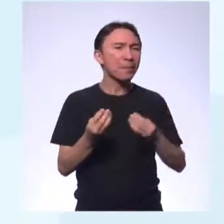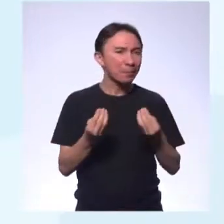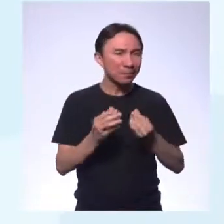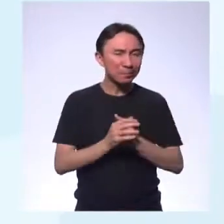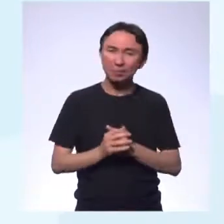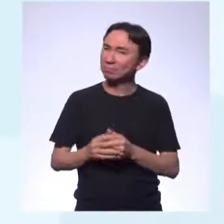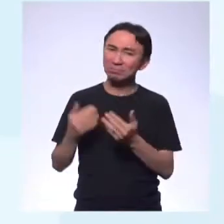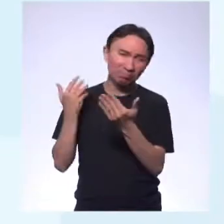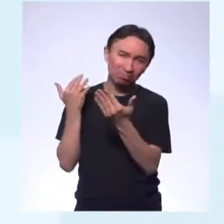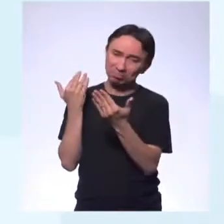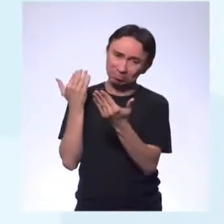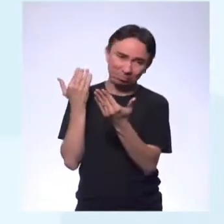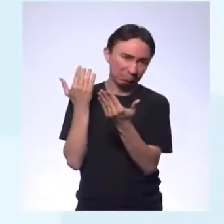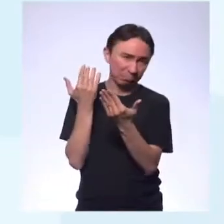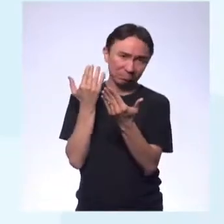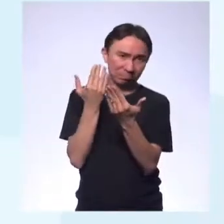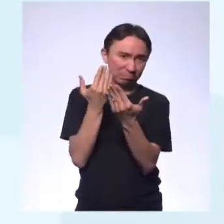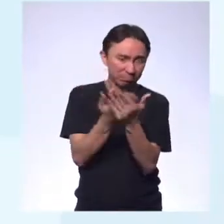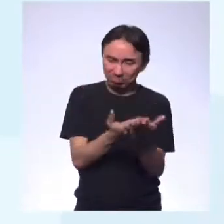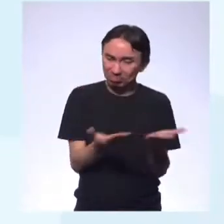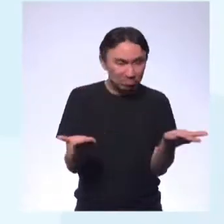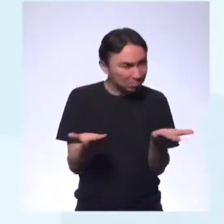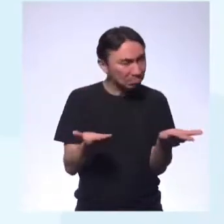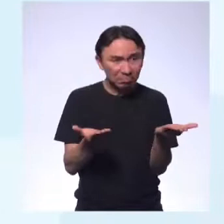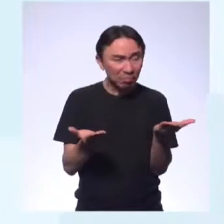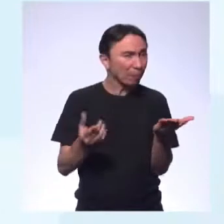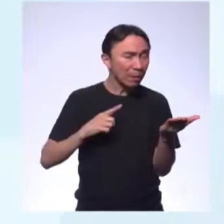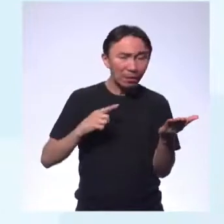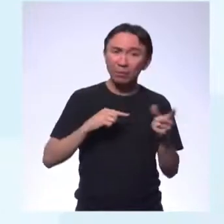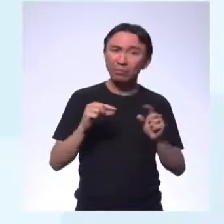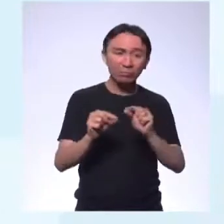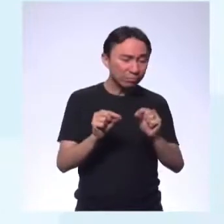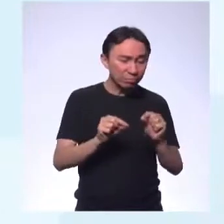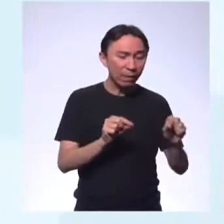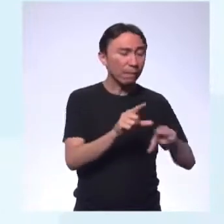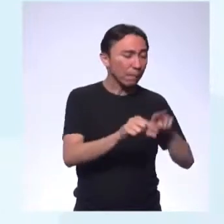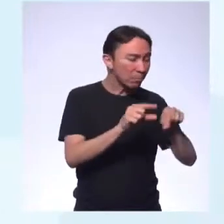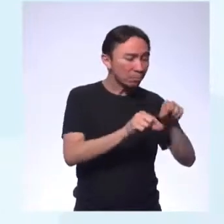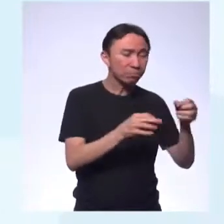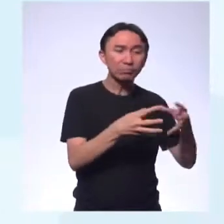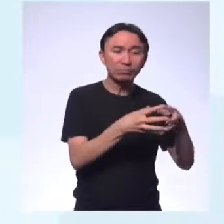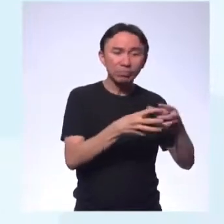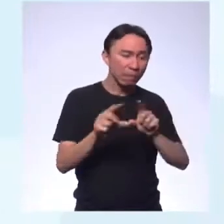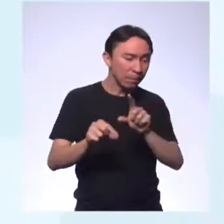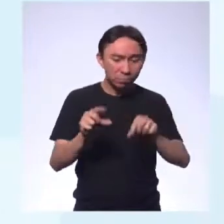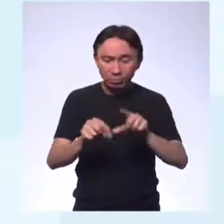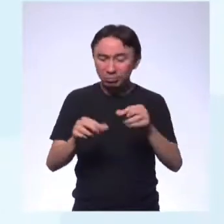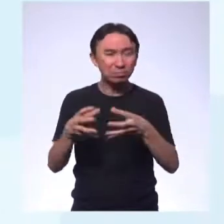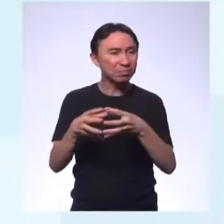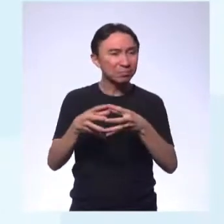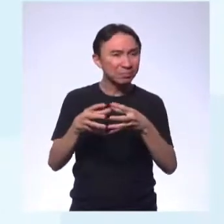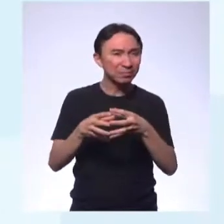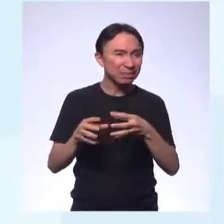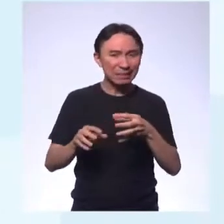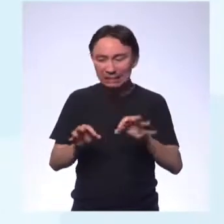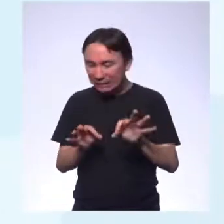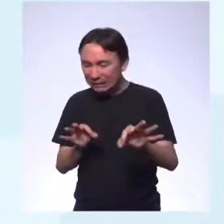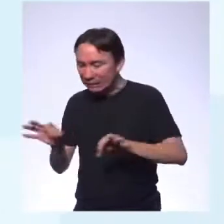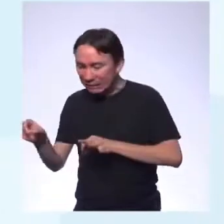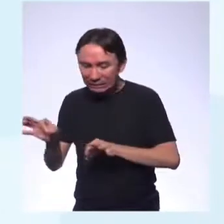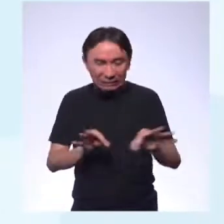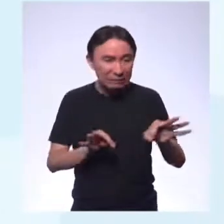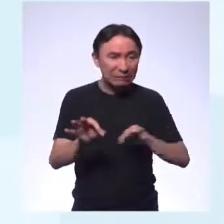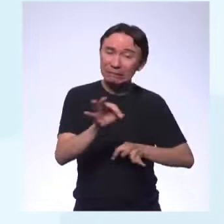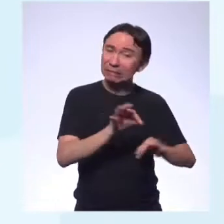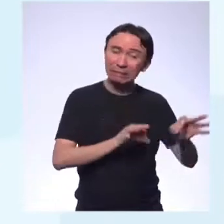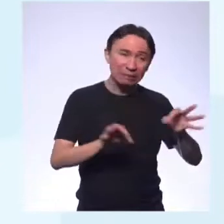anos justamente para conseguir organizar e compreender, né, a diversidade que a gente tem aí